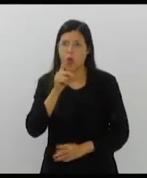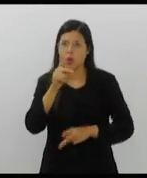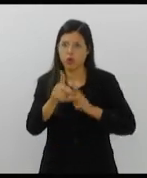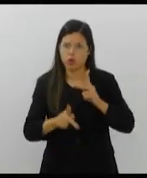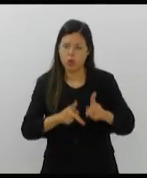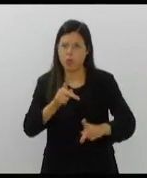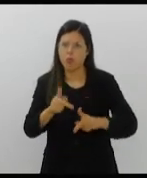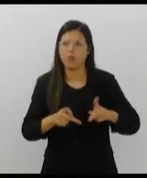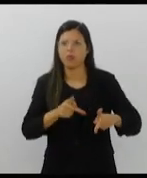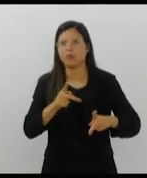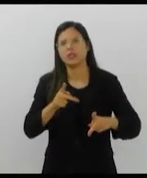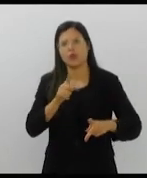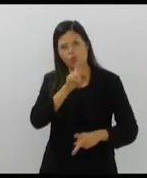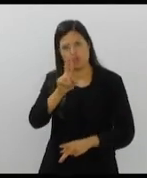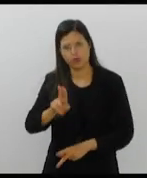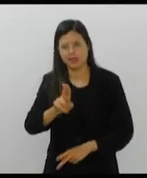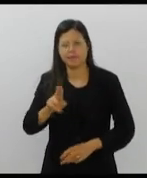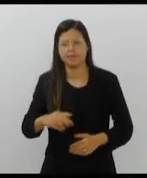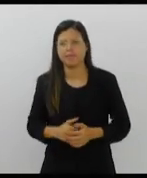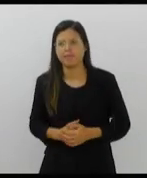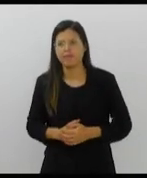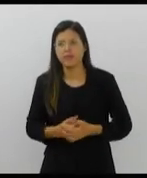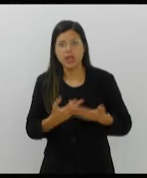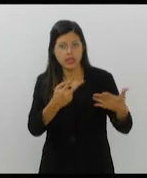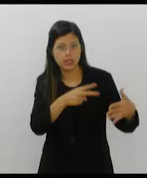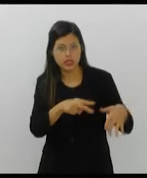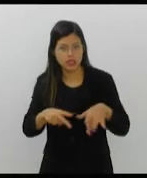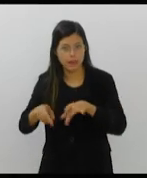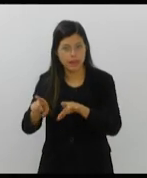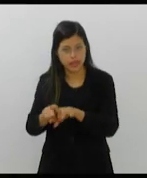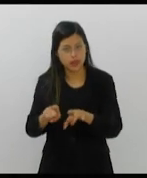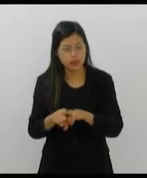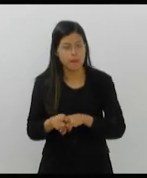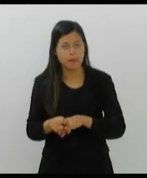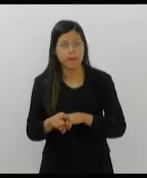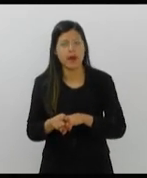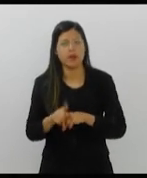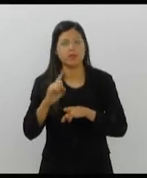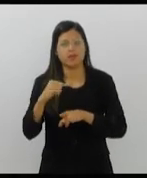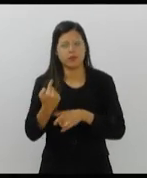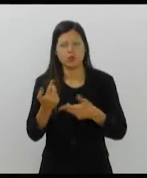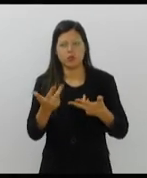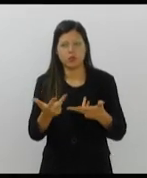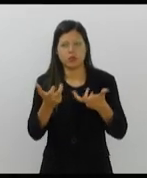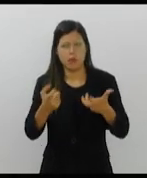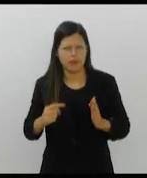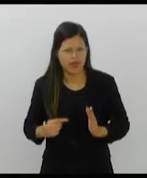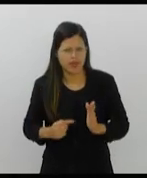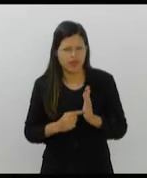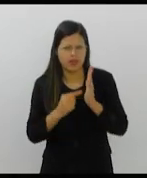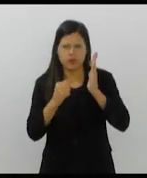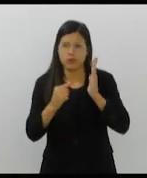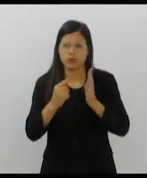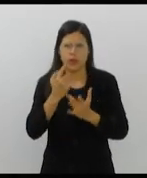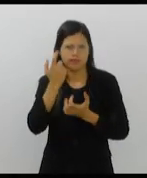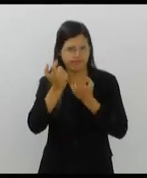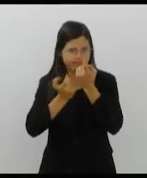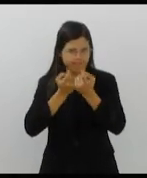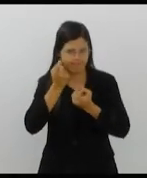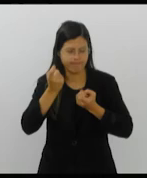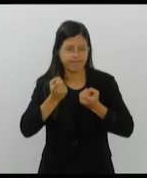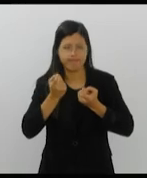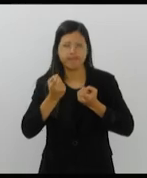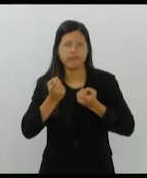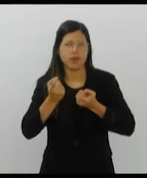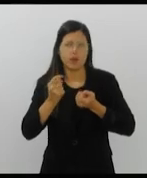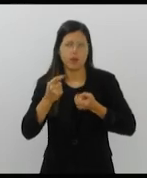bebe. Nessa semana, também, nós observamos uma denúncia preocupante. Primeiro, no